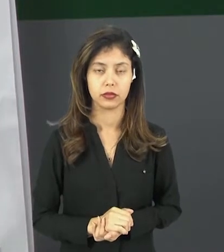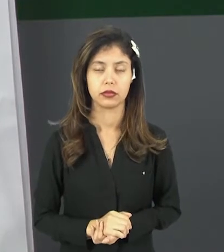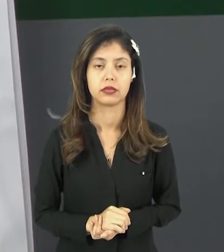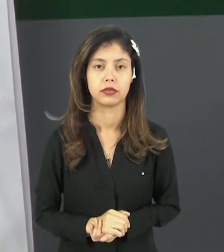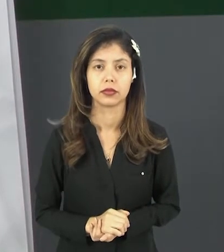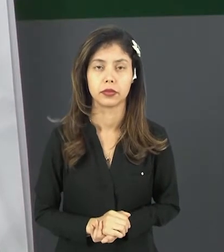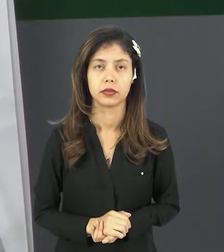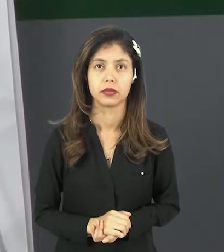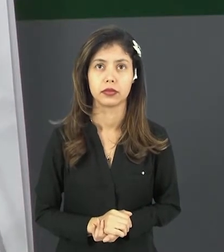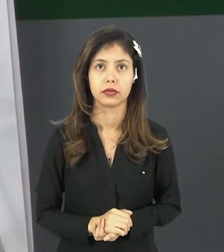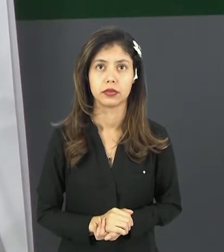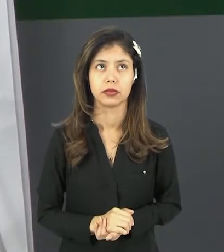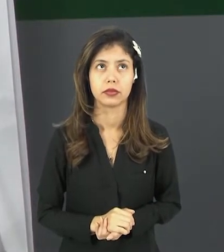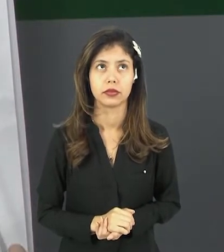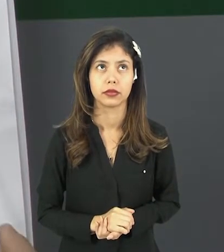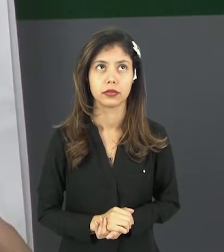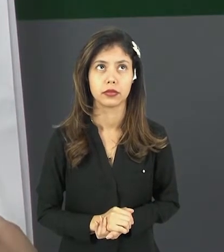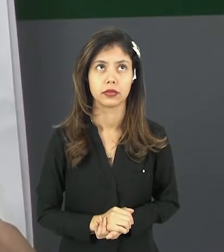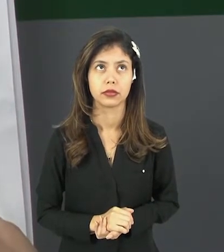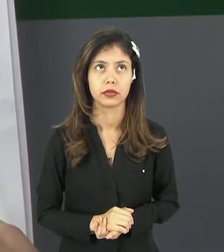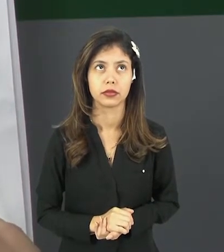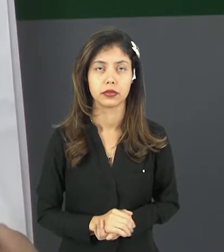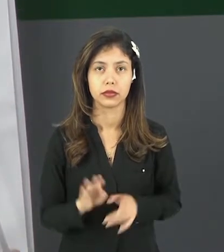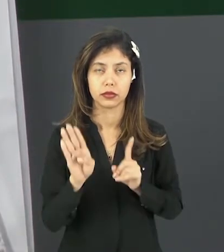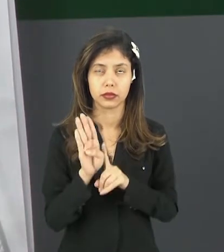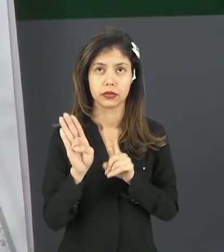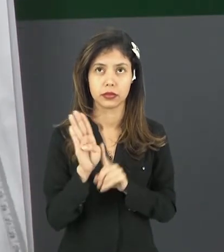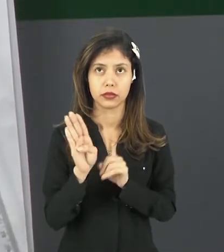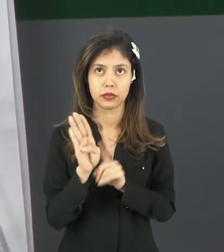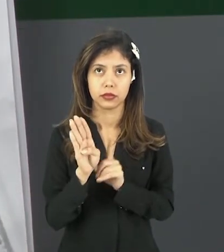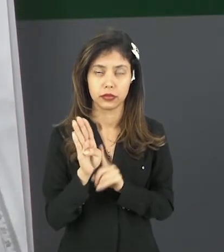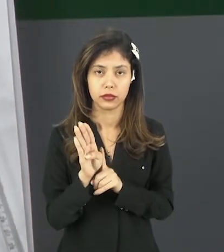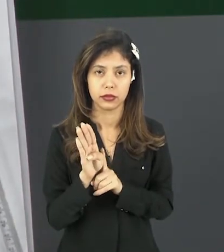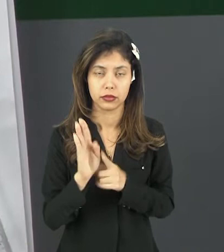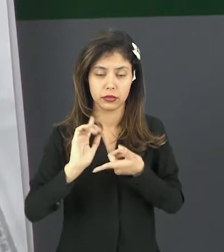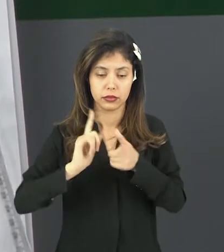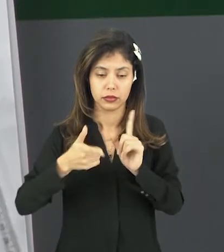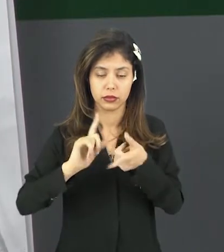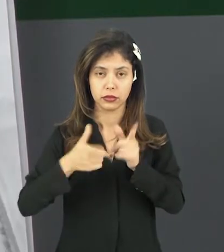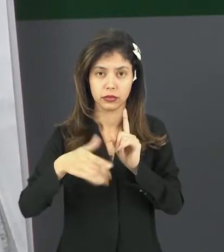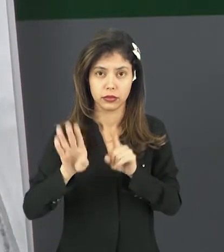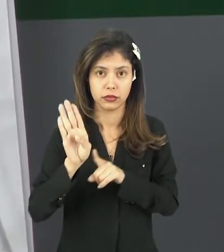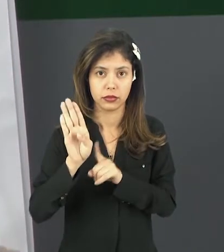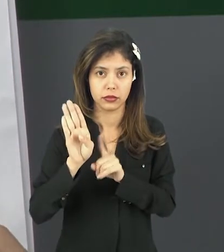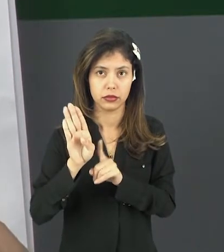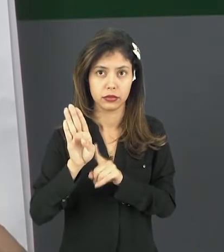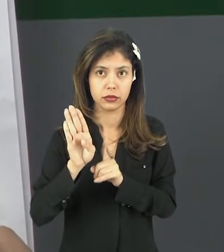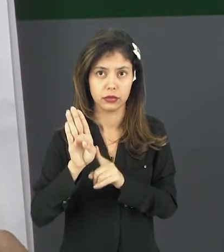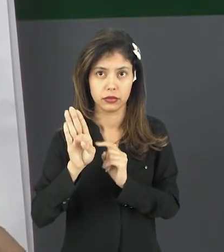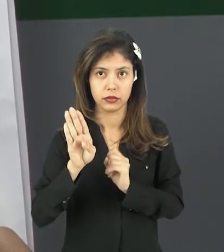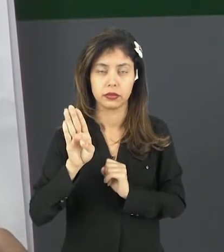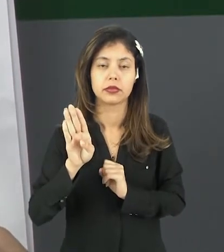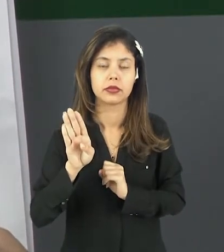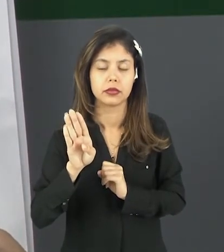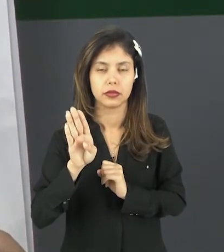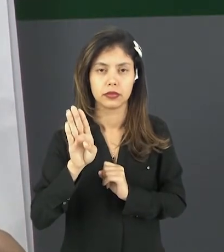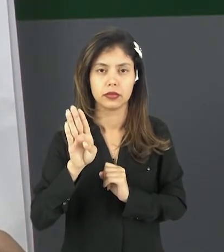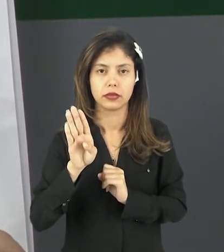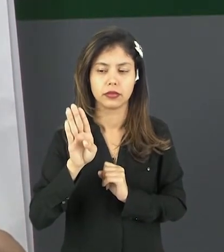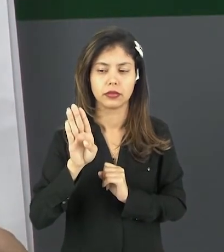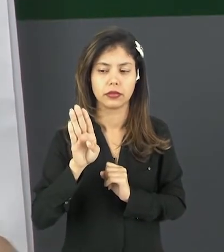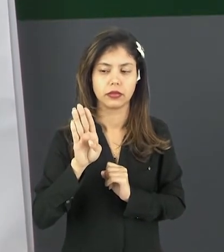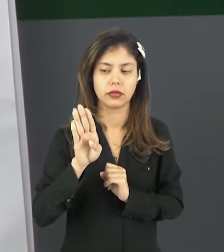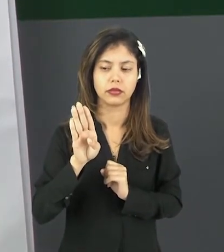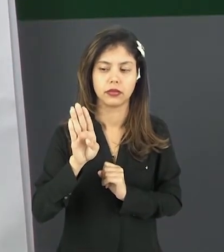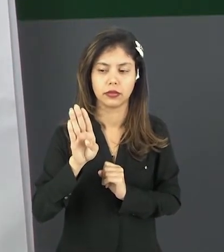Então, olha só o que mais tem aqui, ó. B, ó, que é a primeira letra dos verbetes da página. Então, aparece o B em